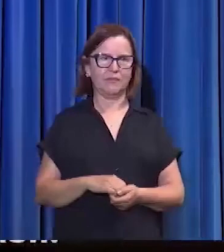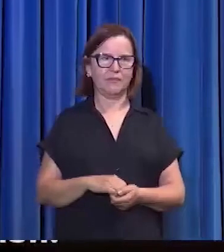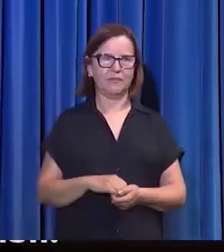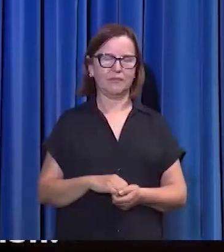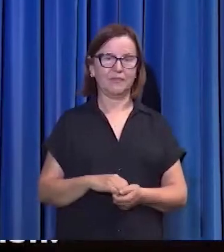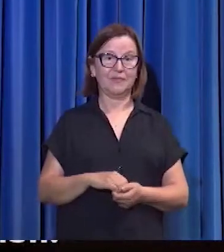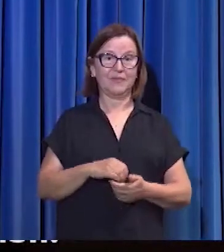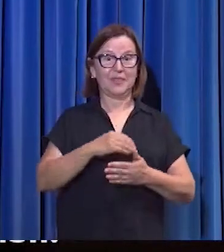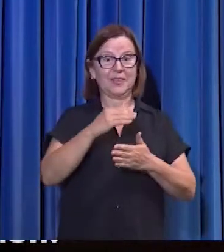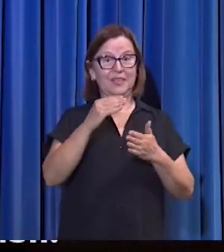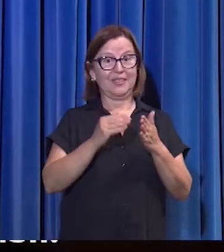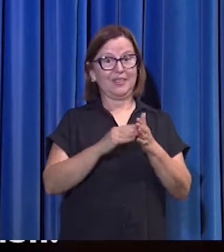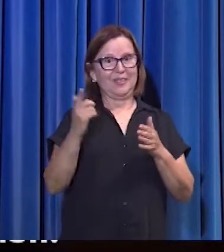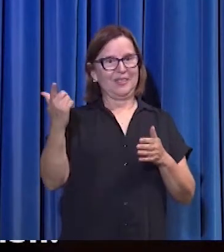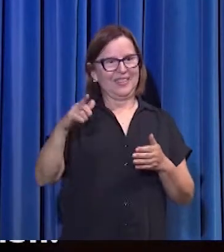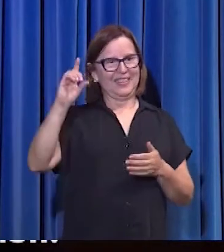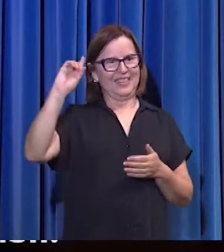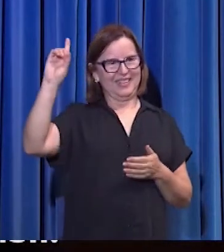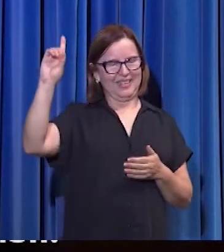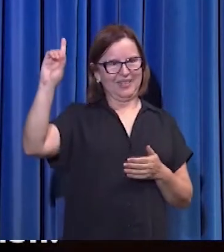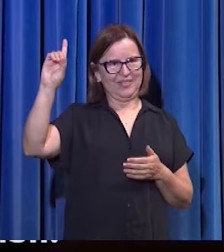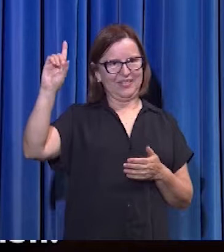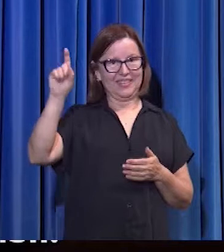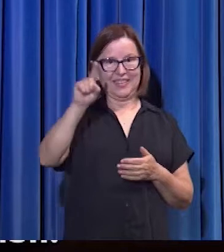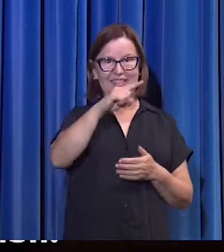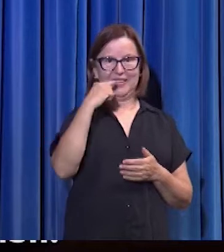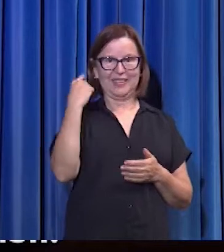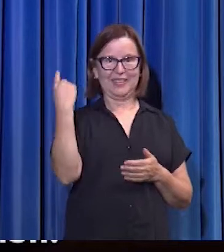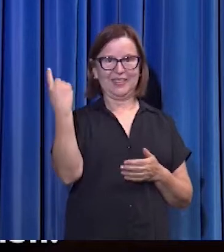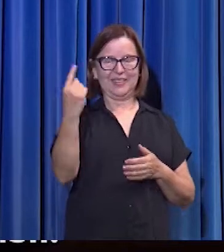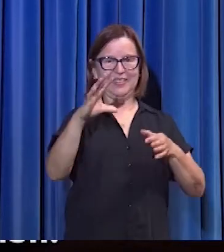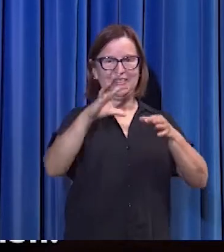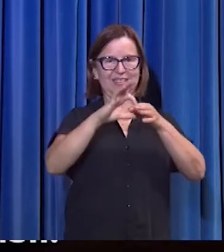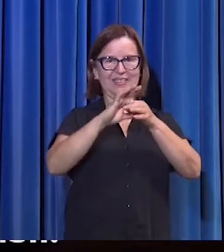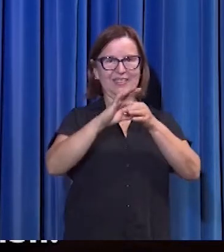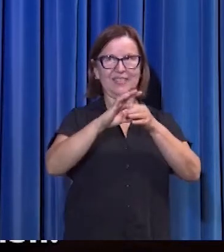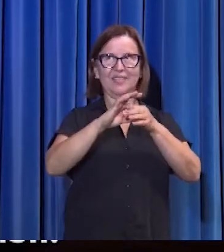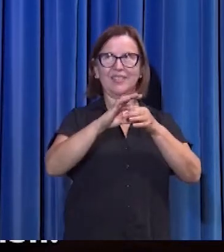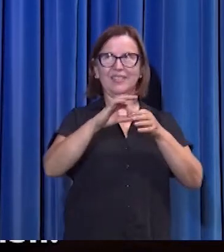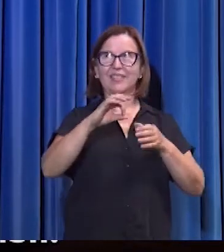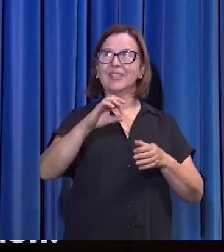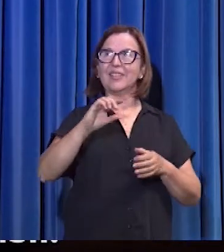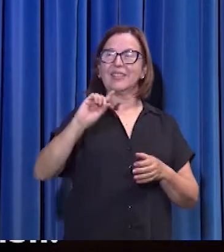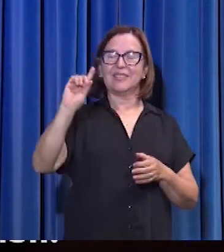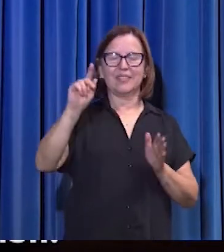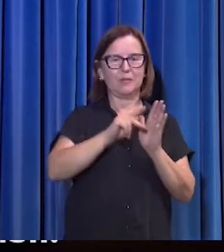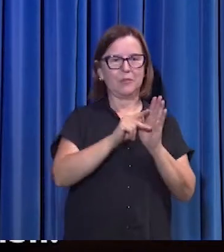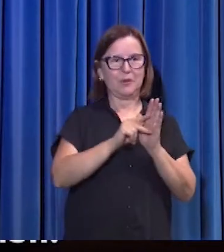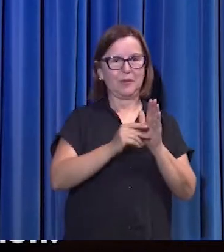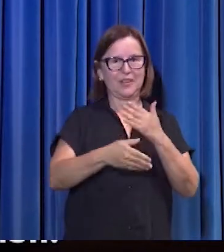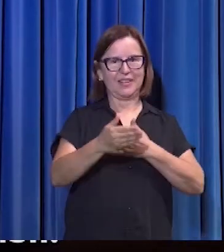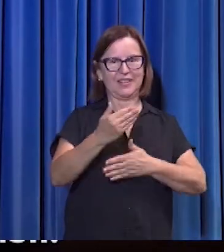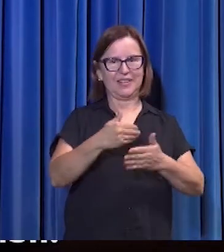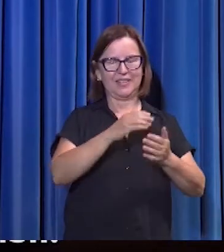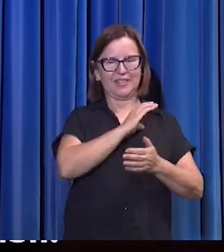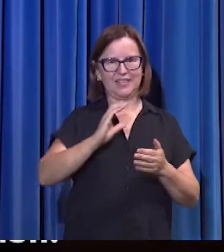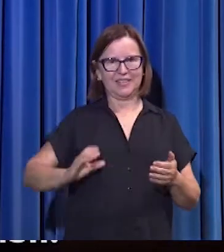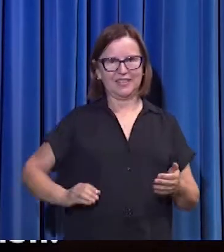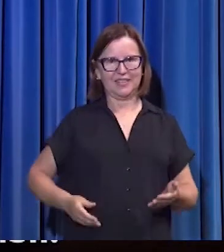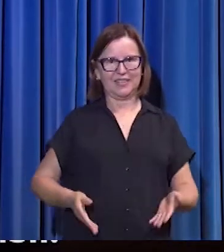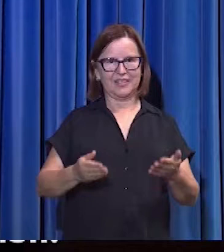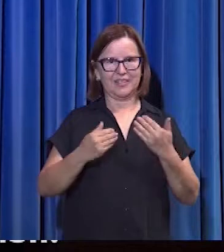Ora, tudo provém de Deus, que nos reconciliou consigo mesmo por meio de Cristo e nos deu o ministério